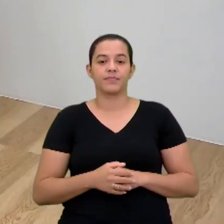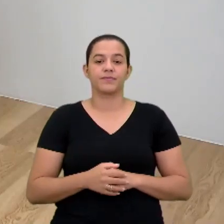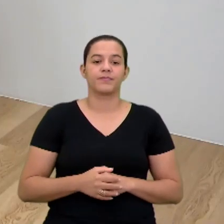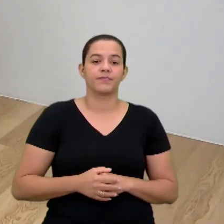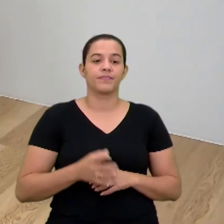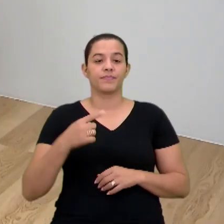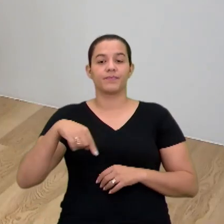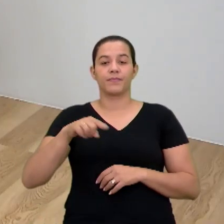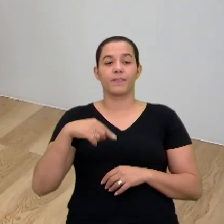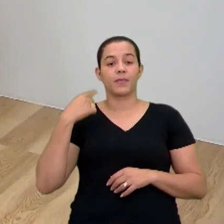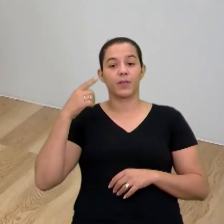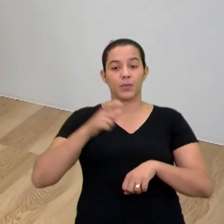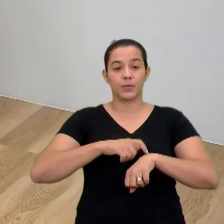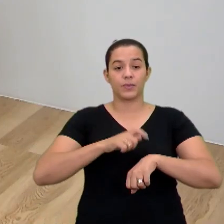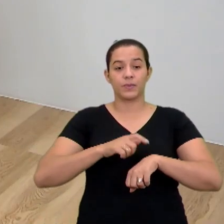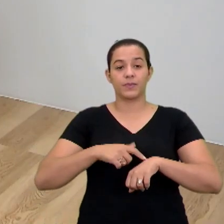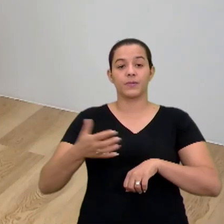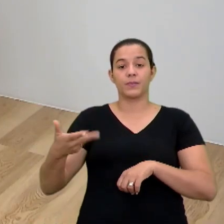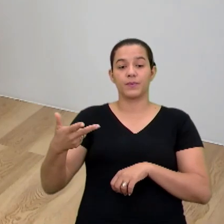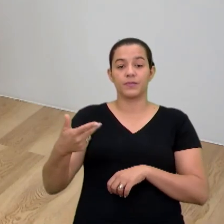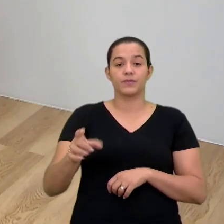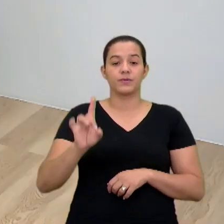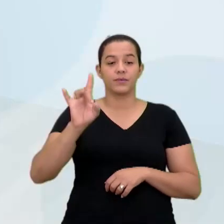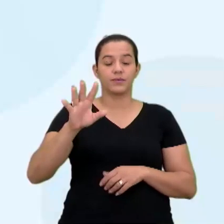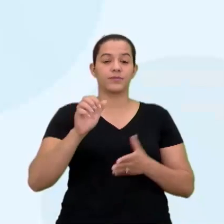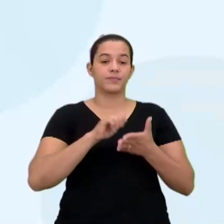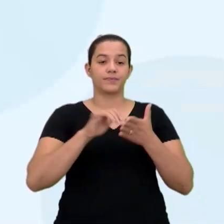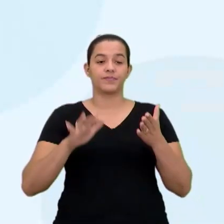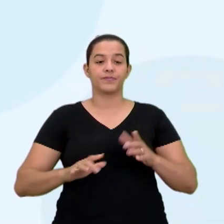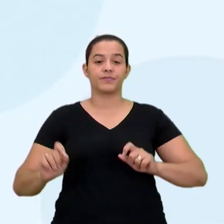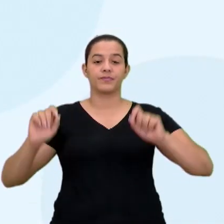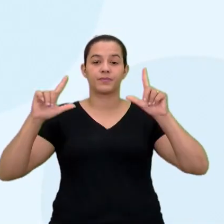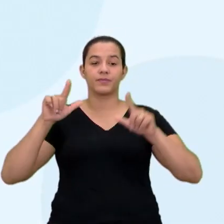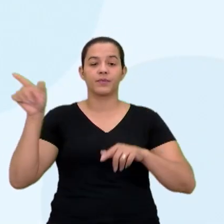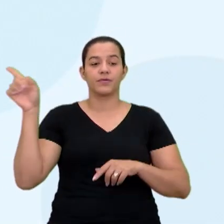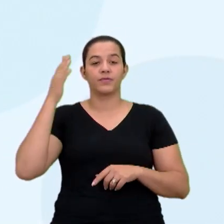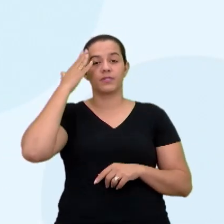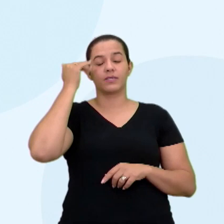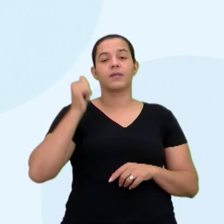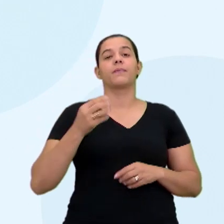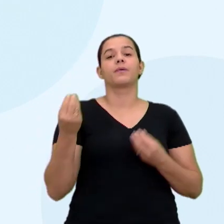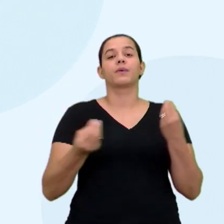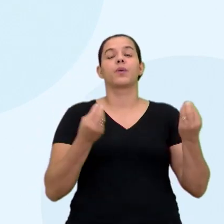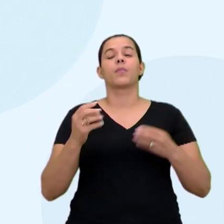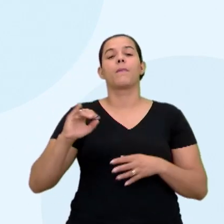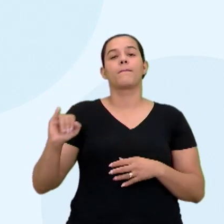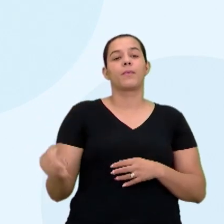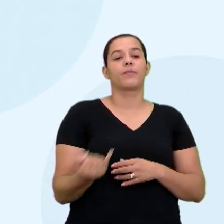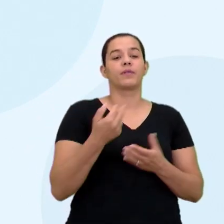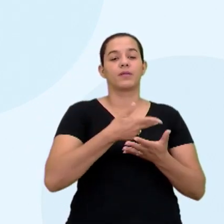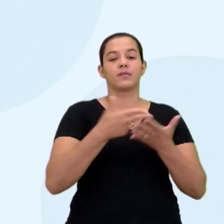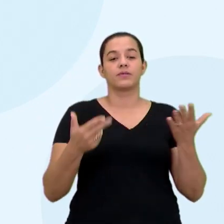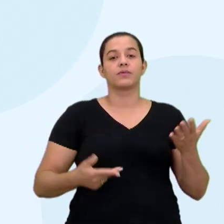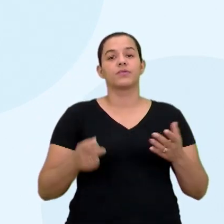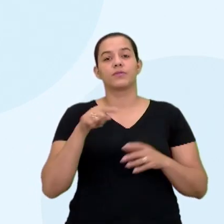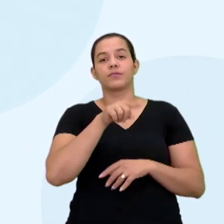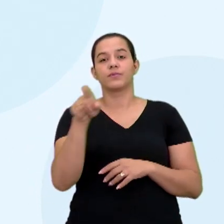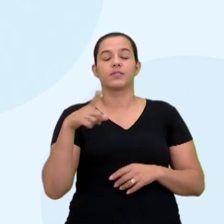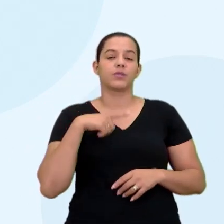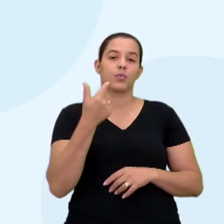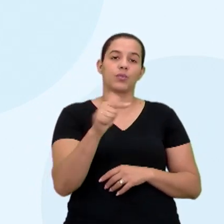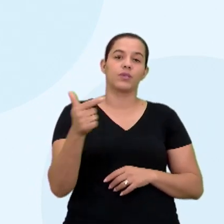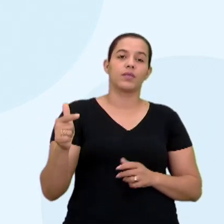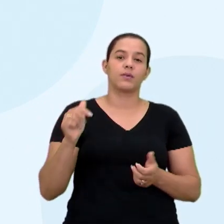doido, o reloginho tá doido. Eu vou passar a orientação para ele só. Essa tela é só para vocês saberem como aproveitar o material, caso não esteja um professor aí do seu lado,